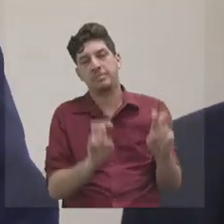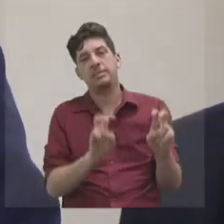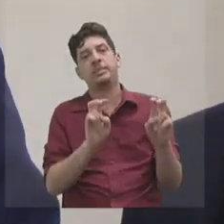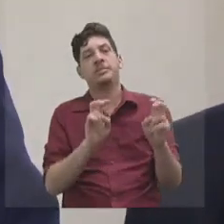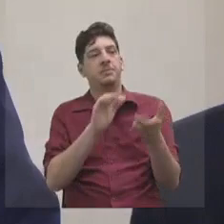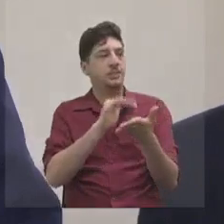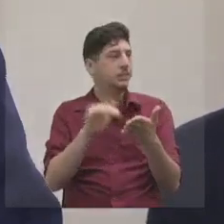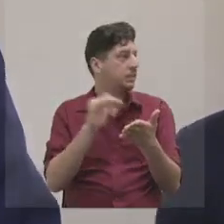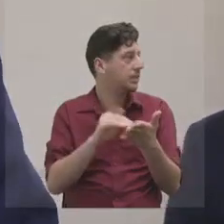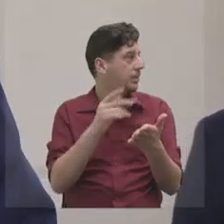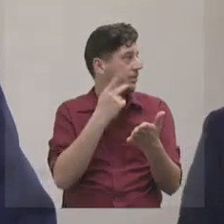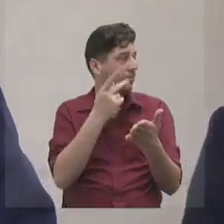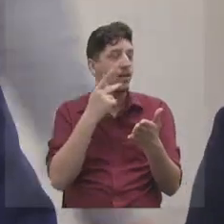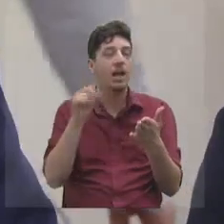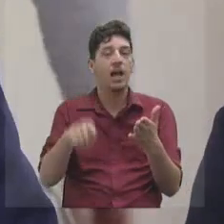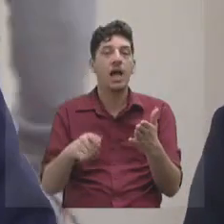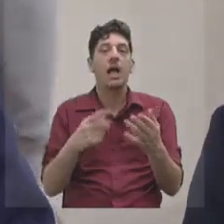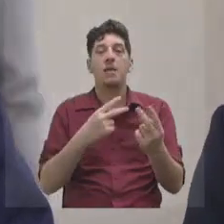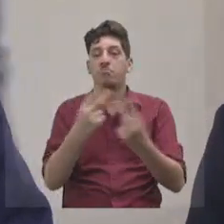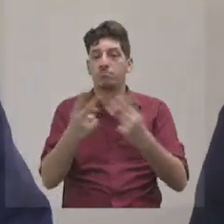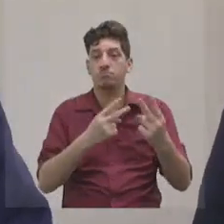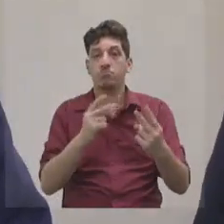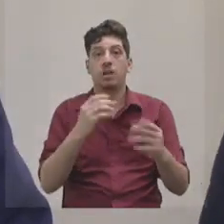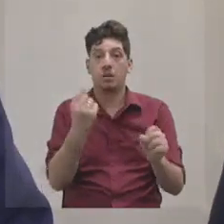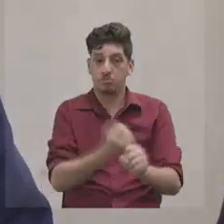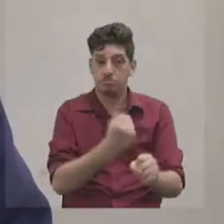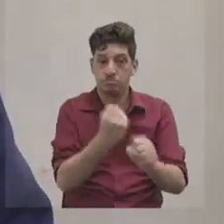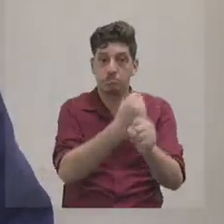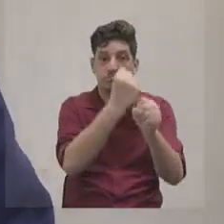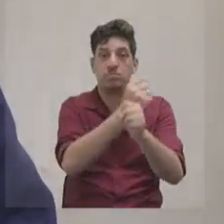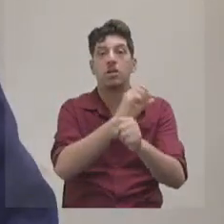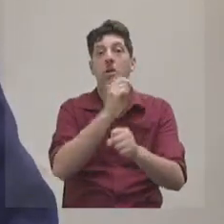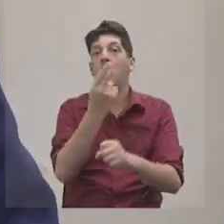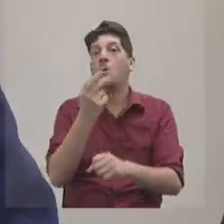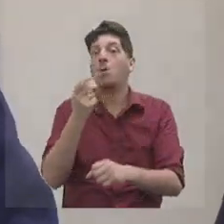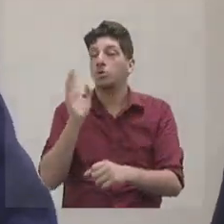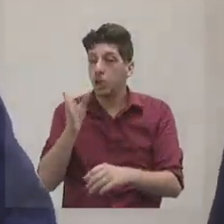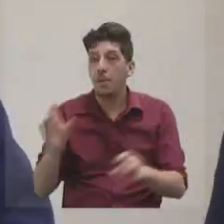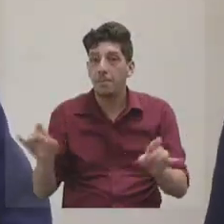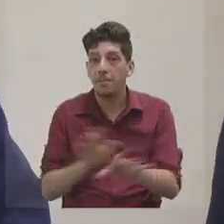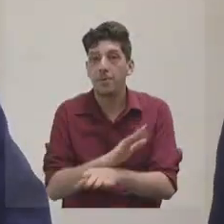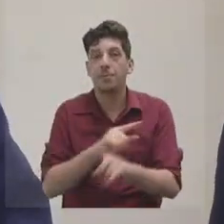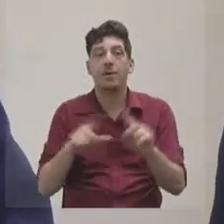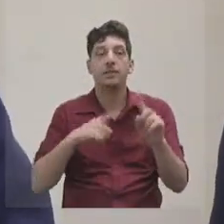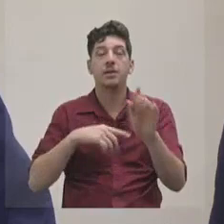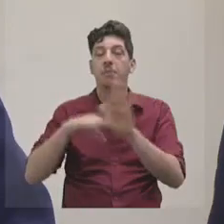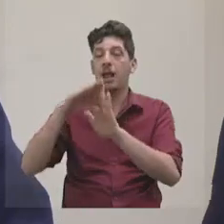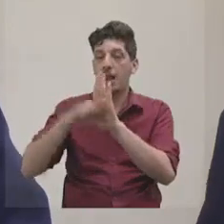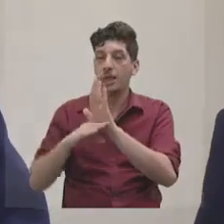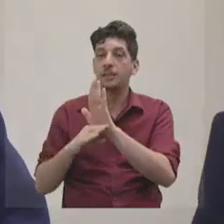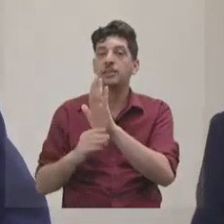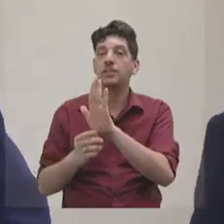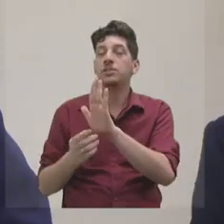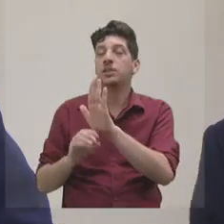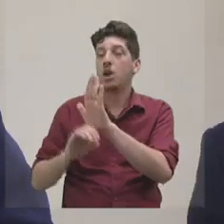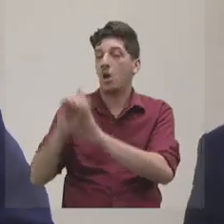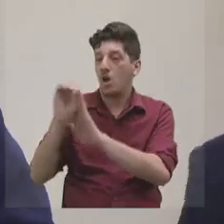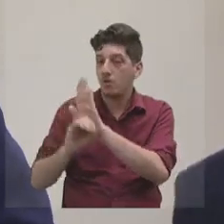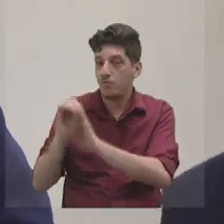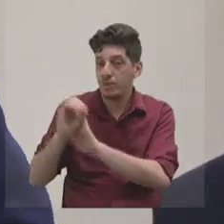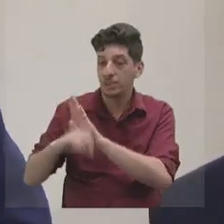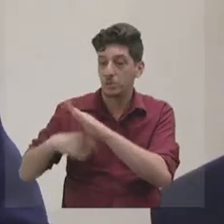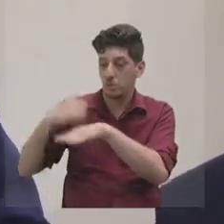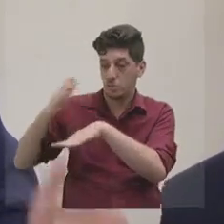que já são trechos que estão ou em obra ou que já foram executados mas eu tenho uma lista de ofícios que foram feitos por mim